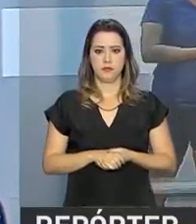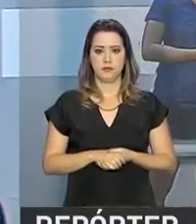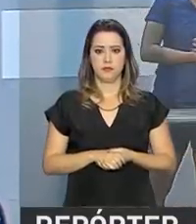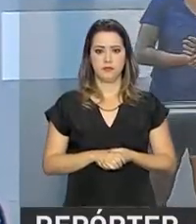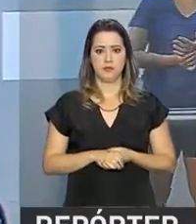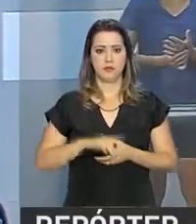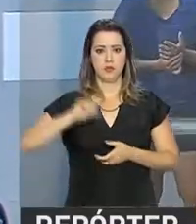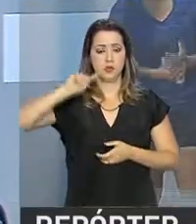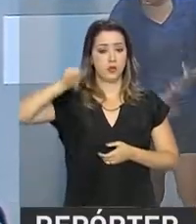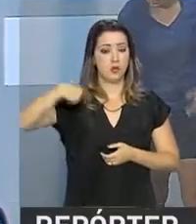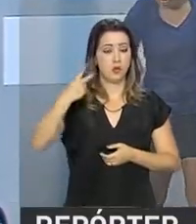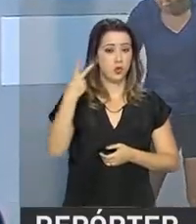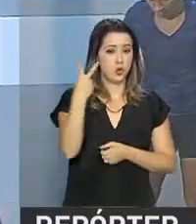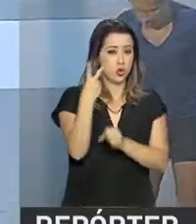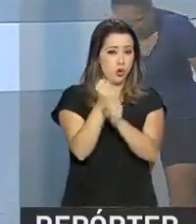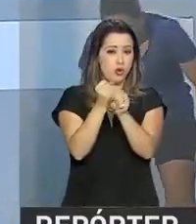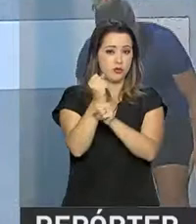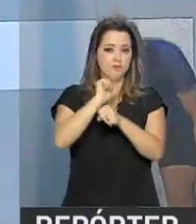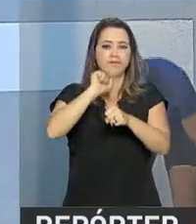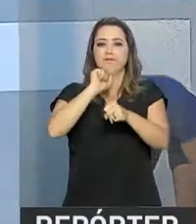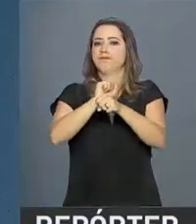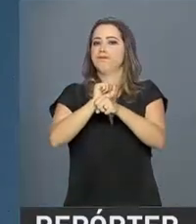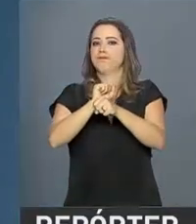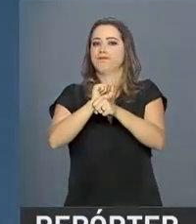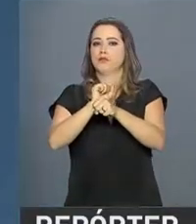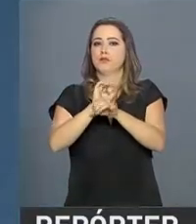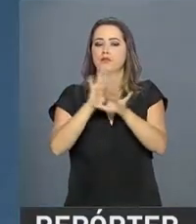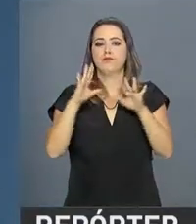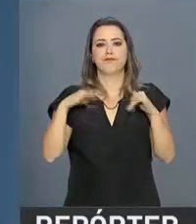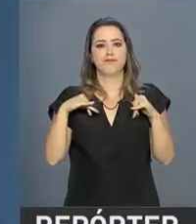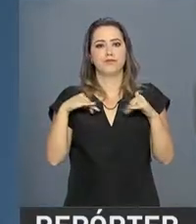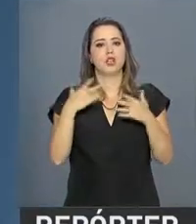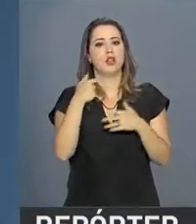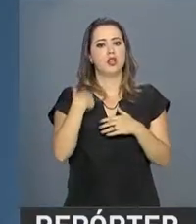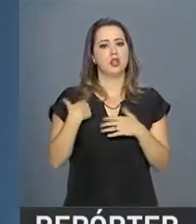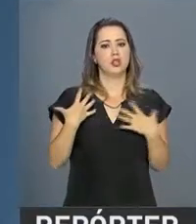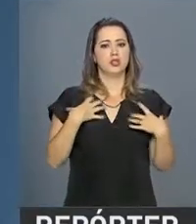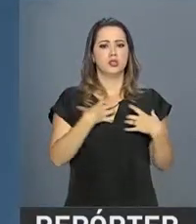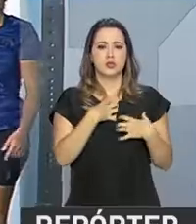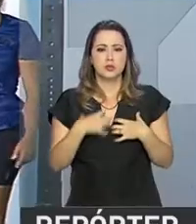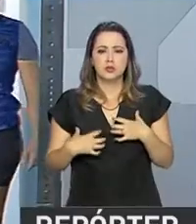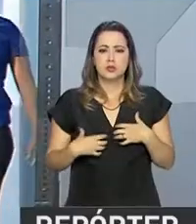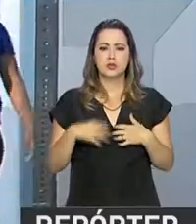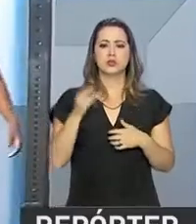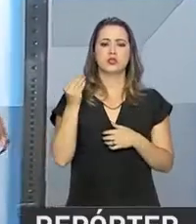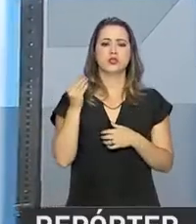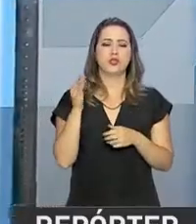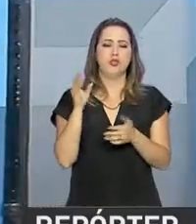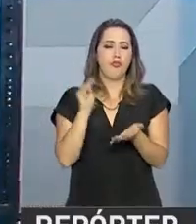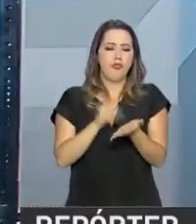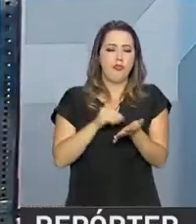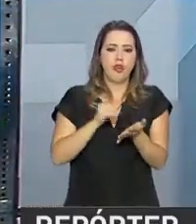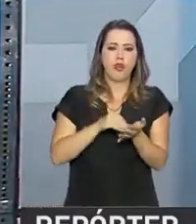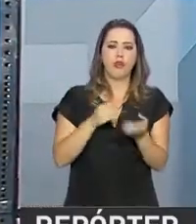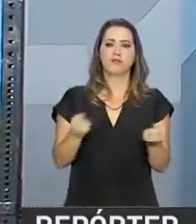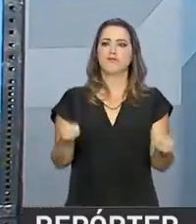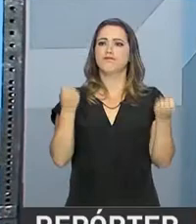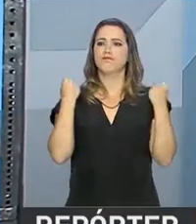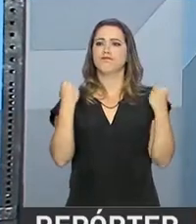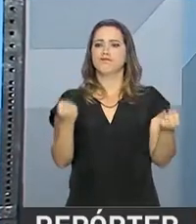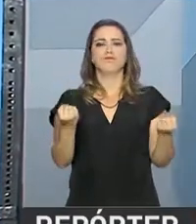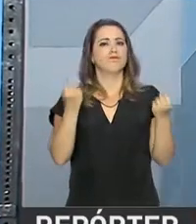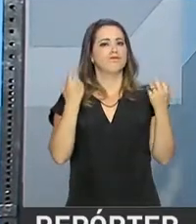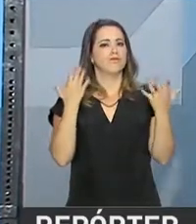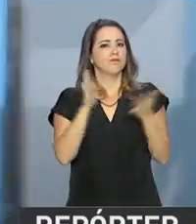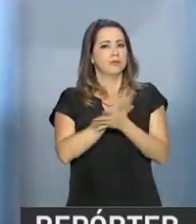após dois anos sem praticar exercícios físicos carlos começou a sentir falta de energia para fazer as atividades do dia a dia como